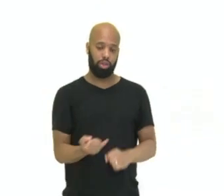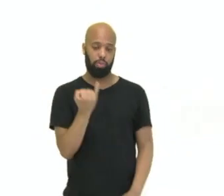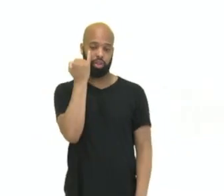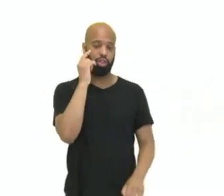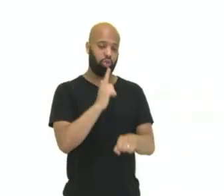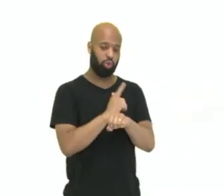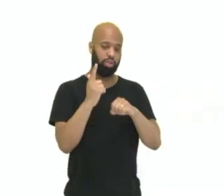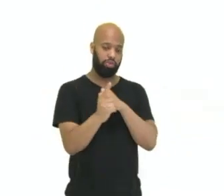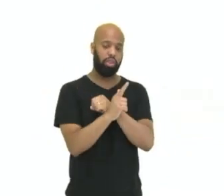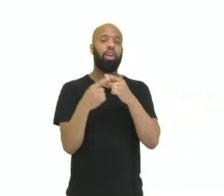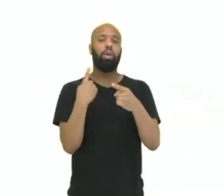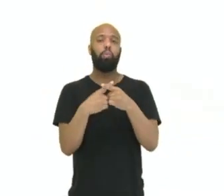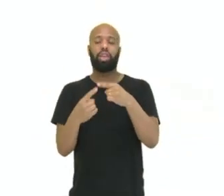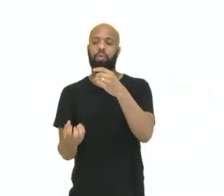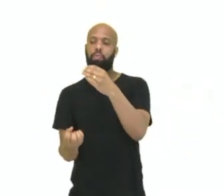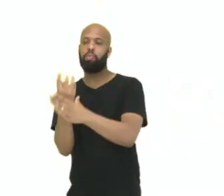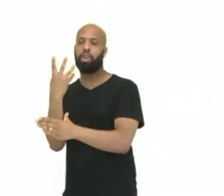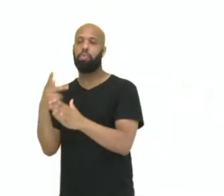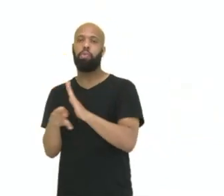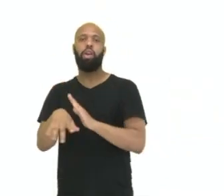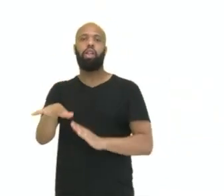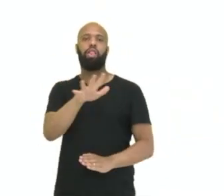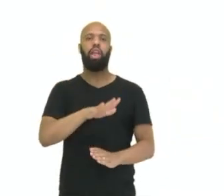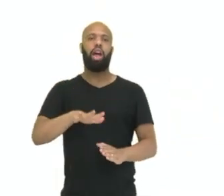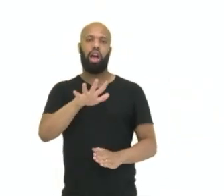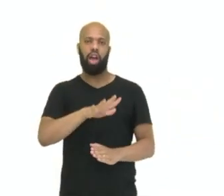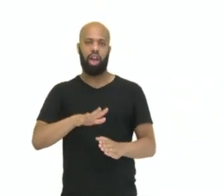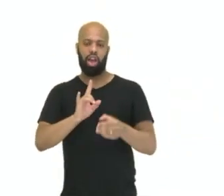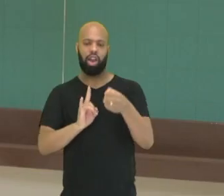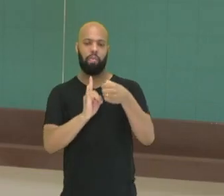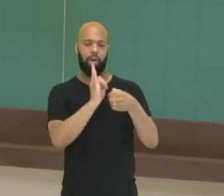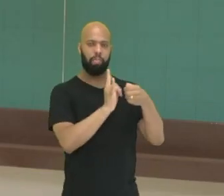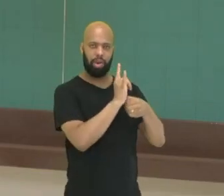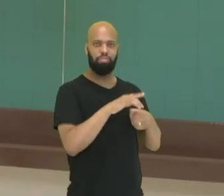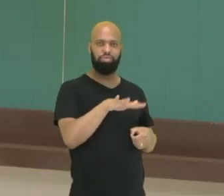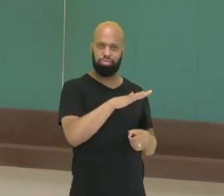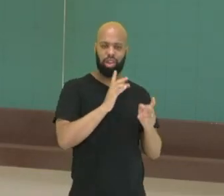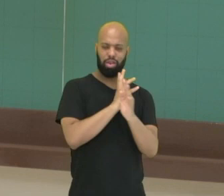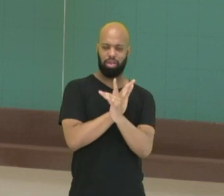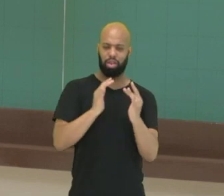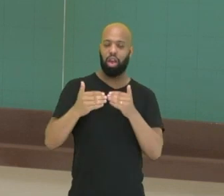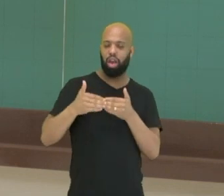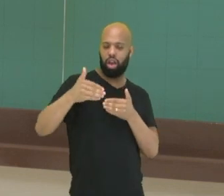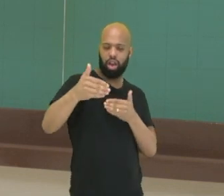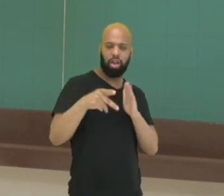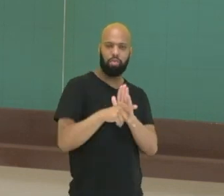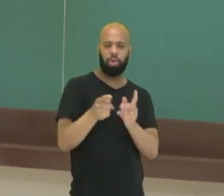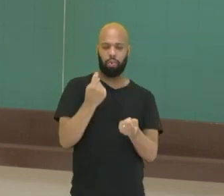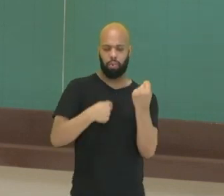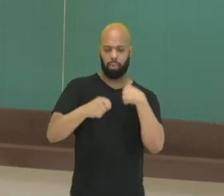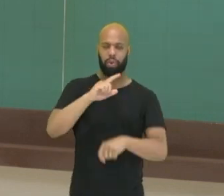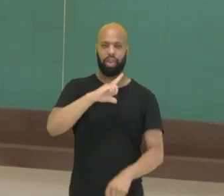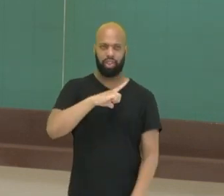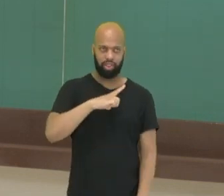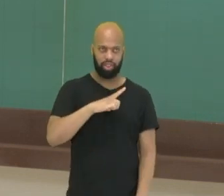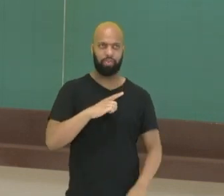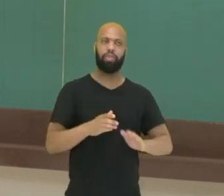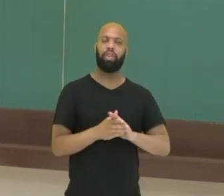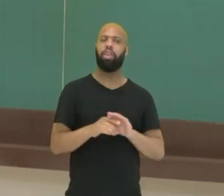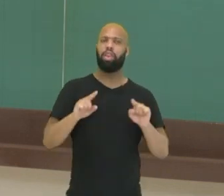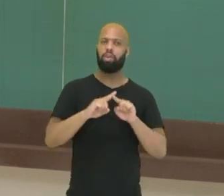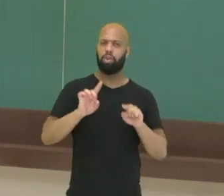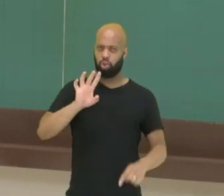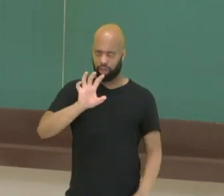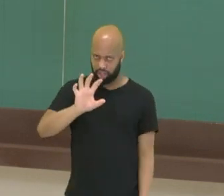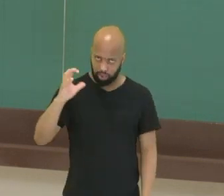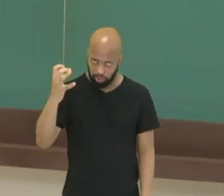de núcleos urbanos ao longo do caminho ali da Estrada Real a partir dessa atividade econômica. Mas não foi só isso